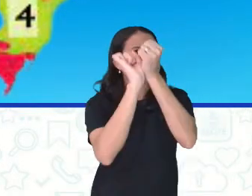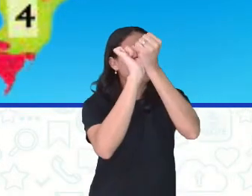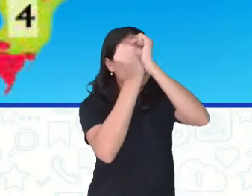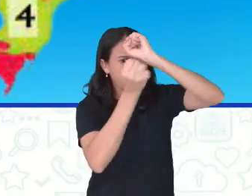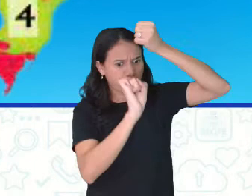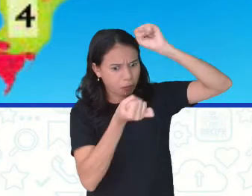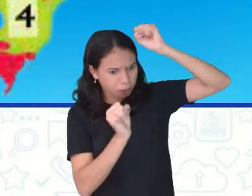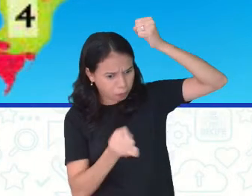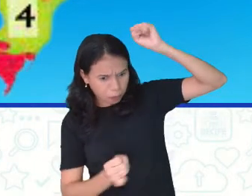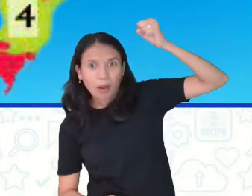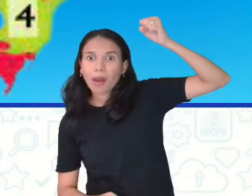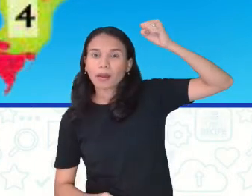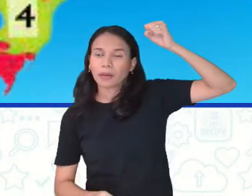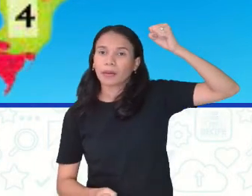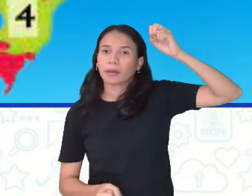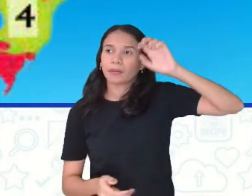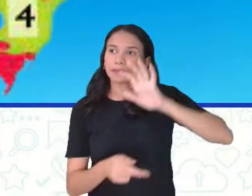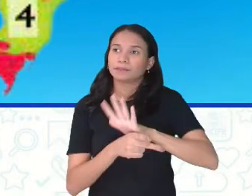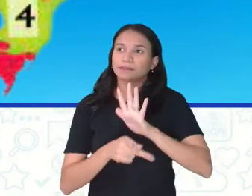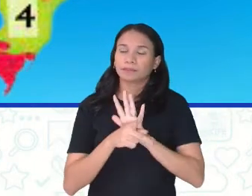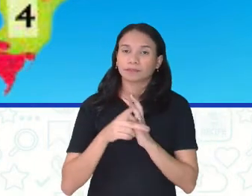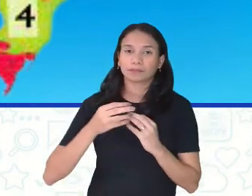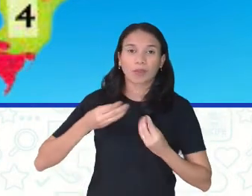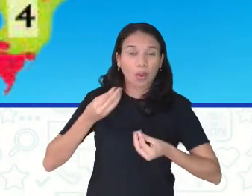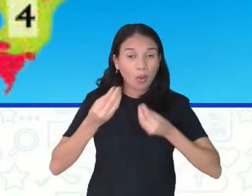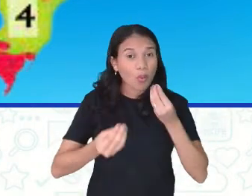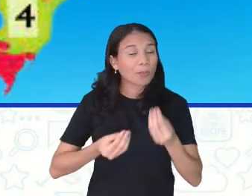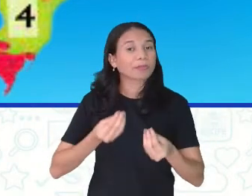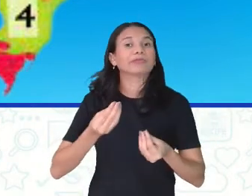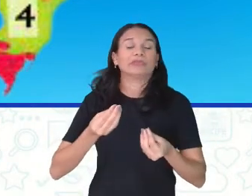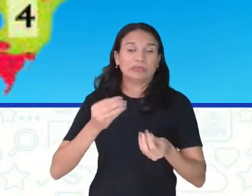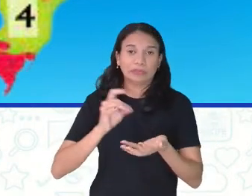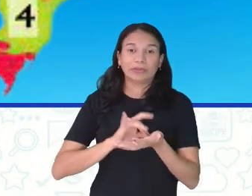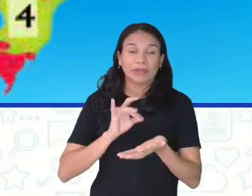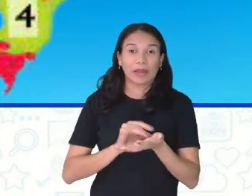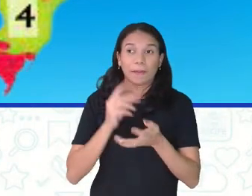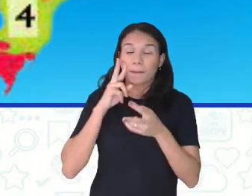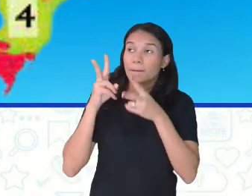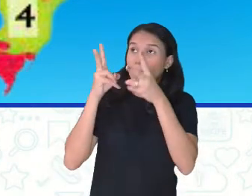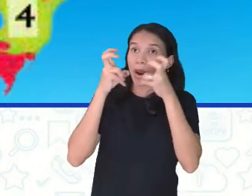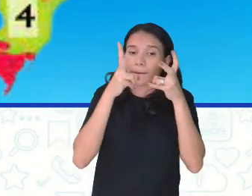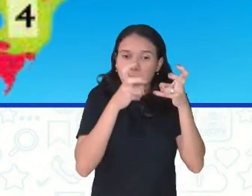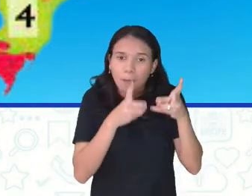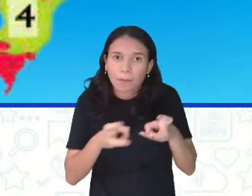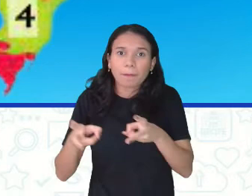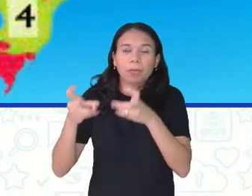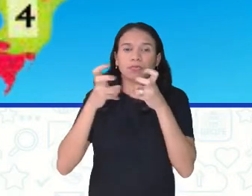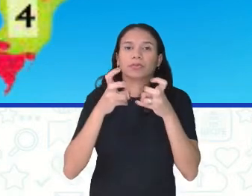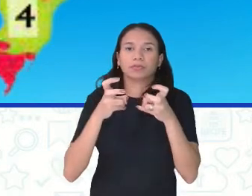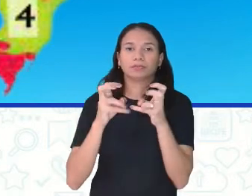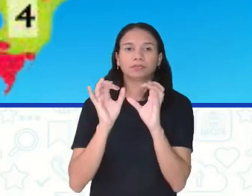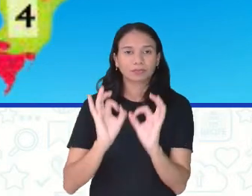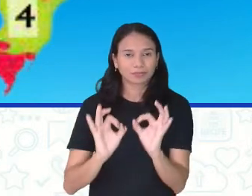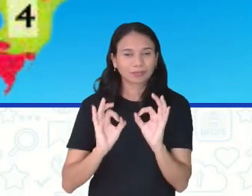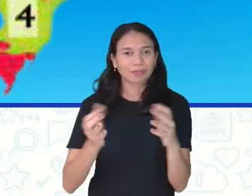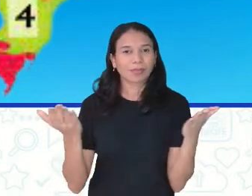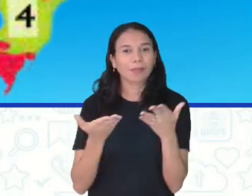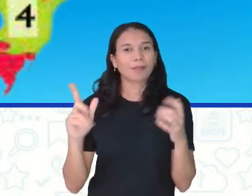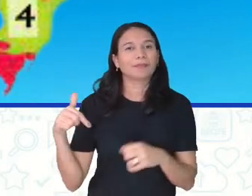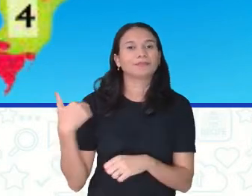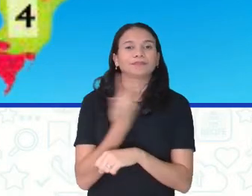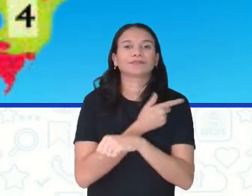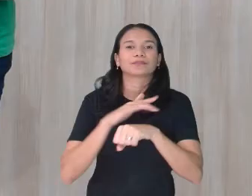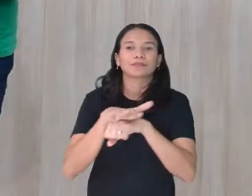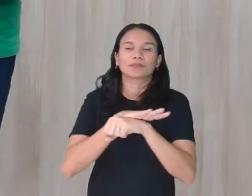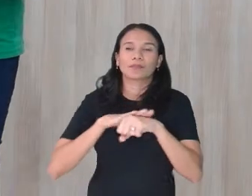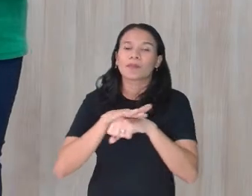aí, né, a questão aí de muitos ambientes quando a gente pensa aí no globo terrestre. E para a gente conversar um pouquinho